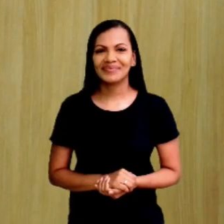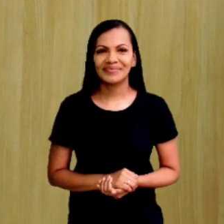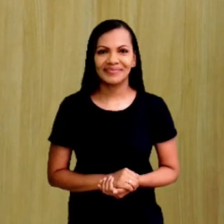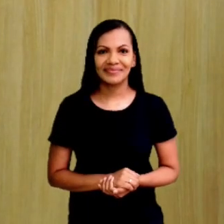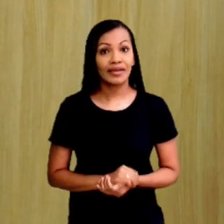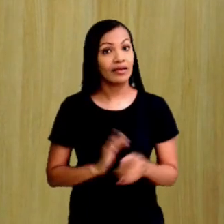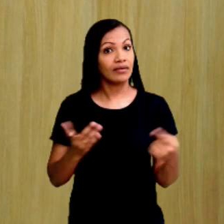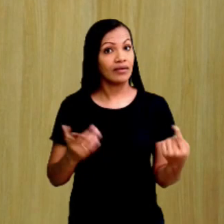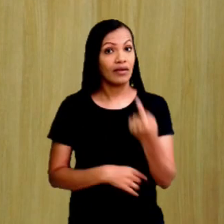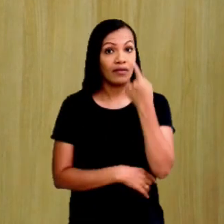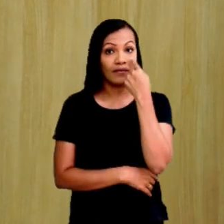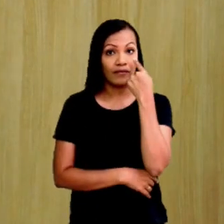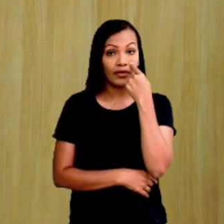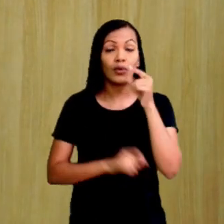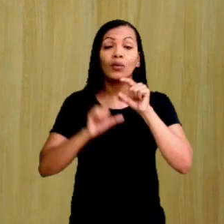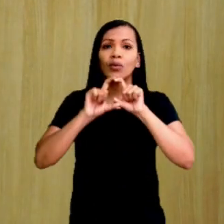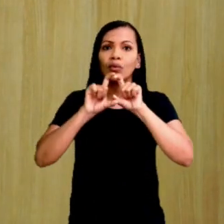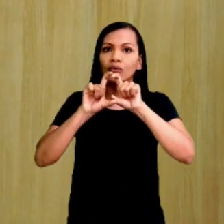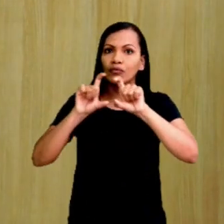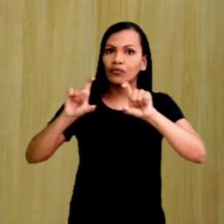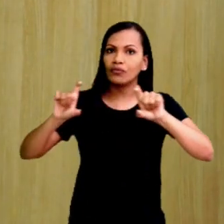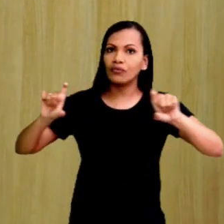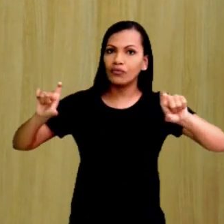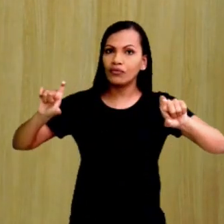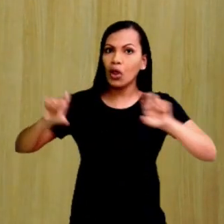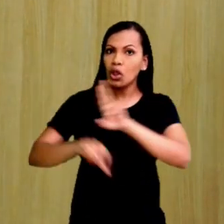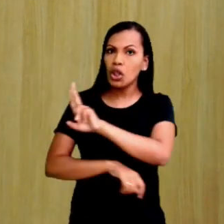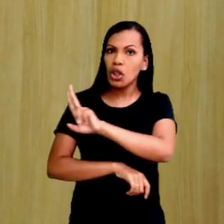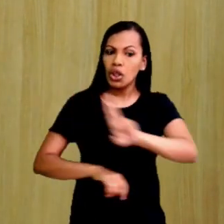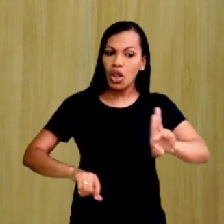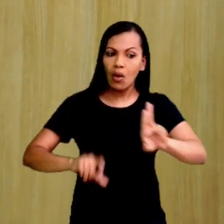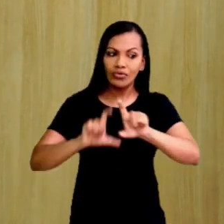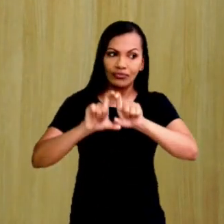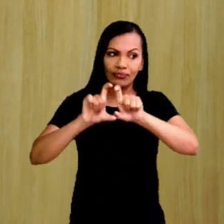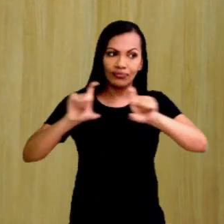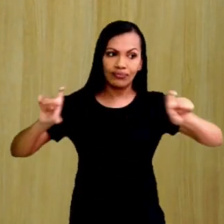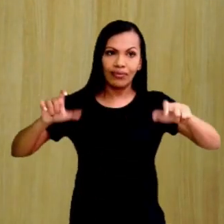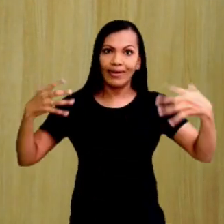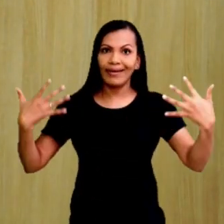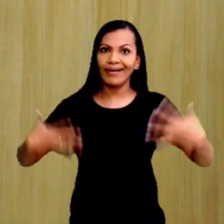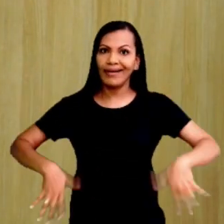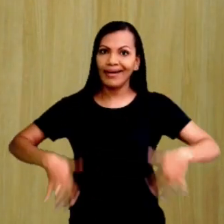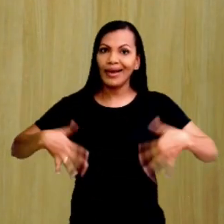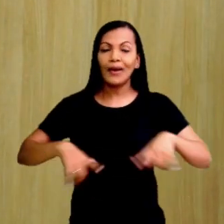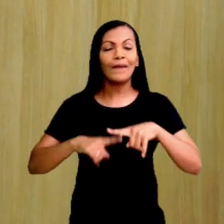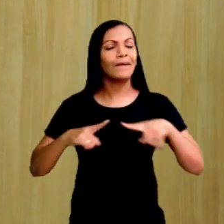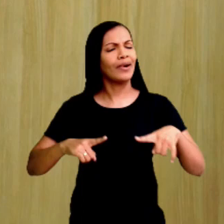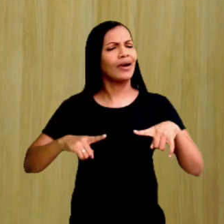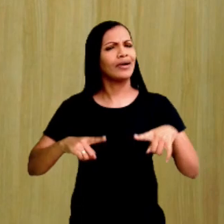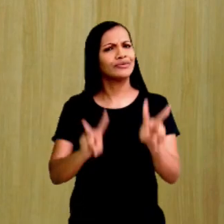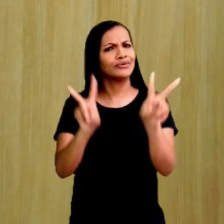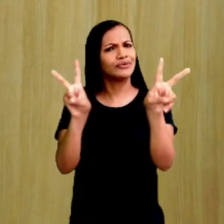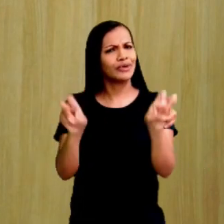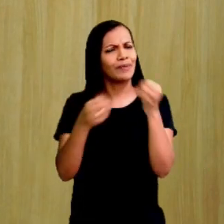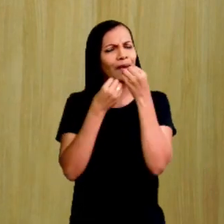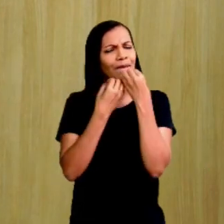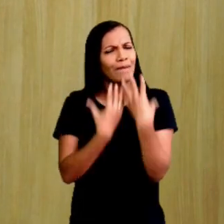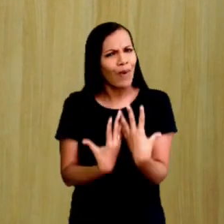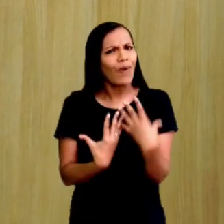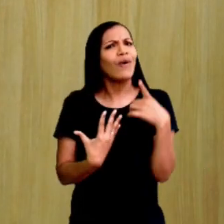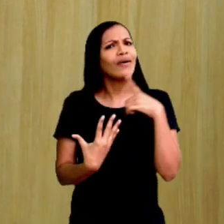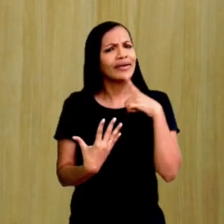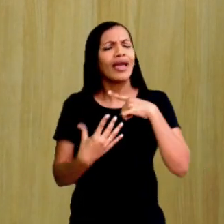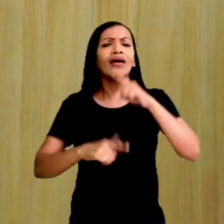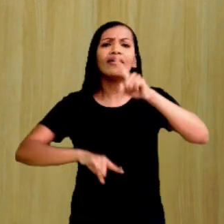a gente viu né o descritor o nome gigantão lá mas isso fala gente de um assunto que é muito gostoso da gente discutir que são as